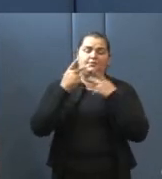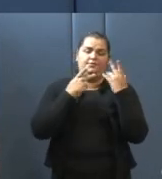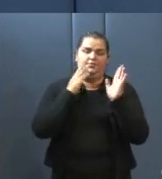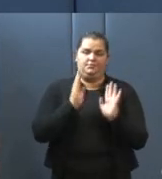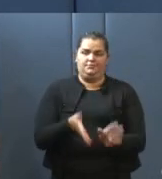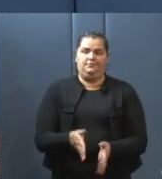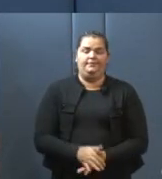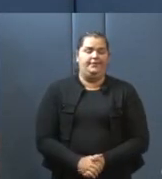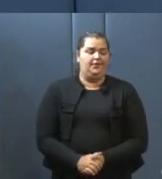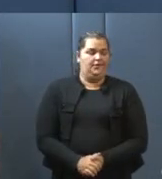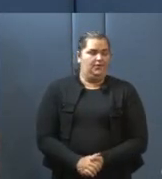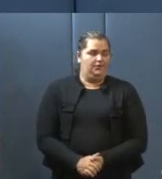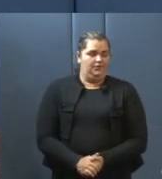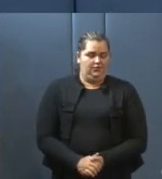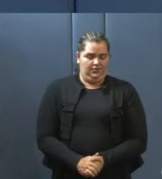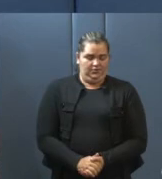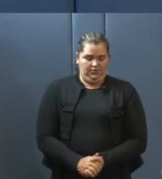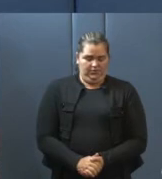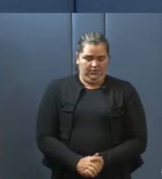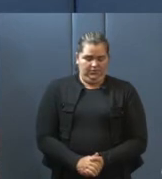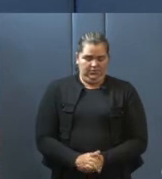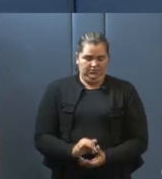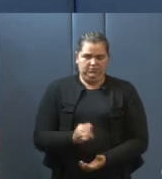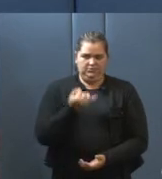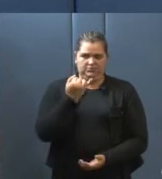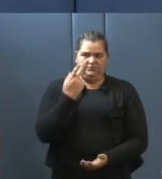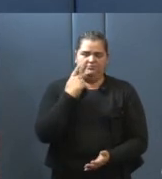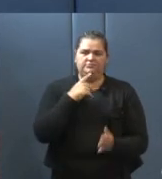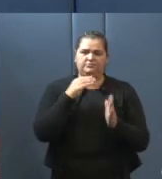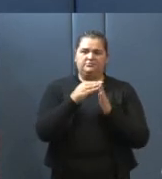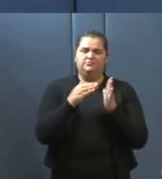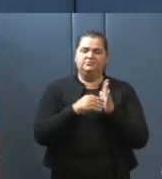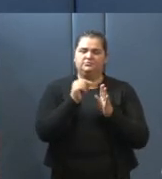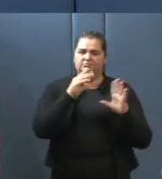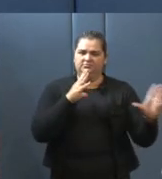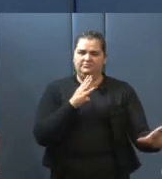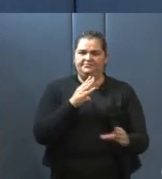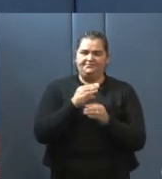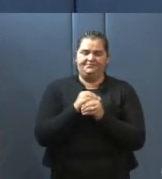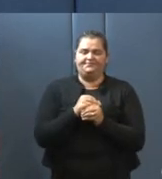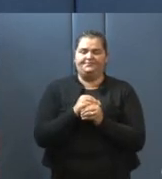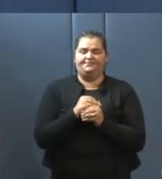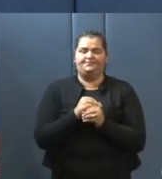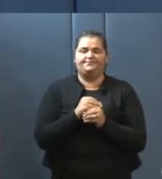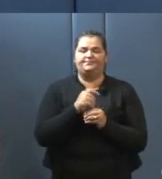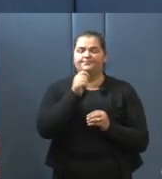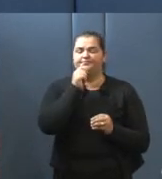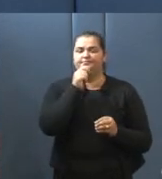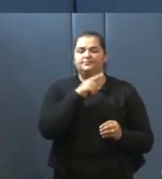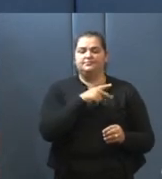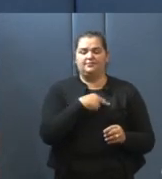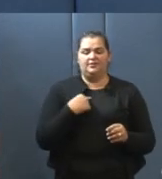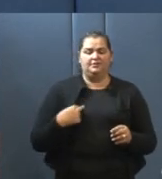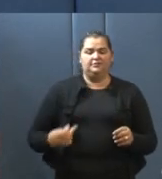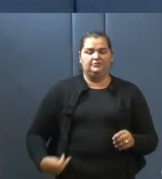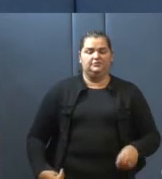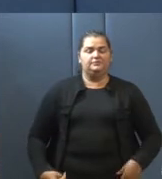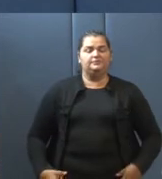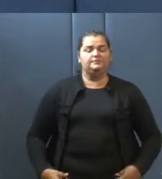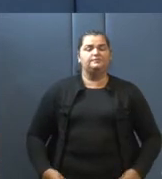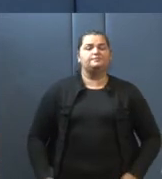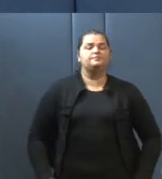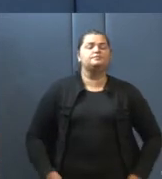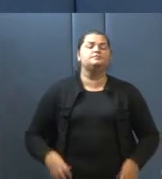Só aproveitar, naturalmente, sem prejuízo do que o Caio vai complementar em relação à Índia e a pergunta que foi feita